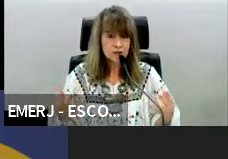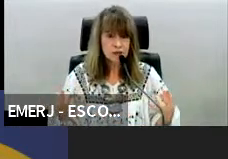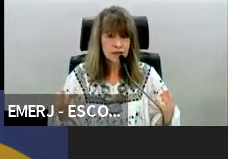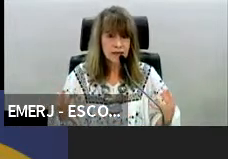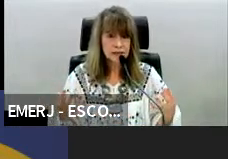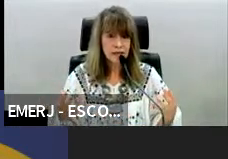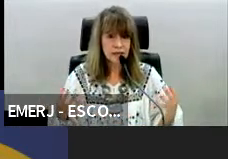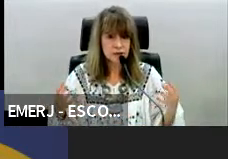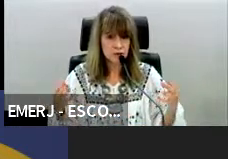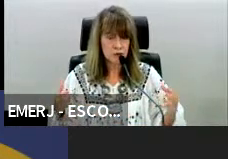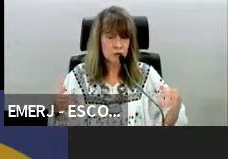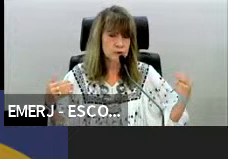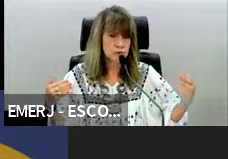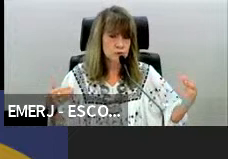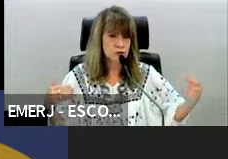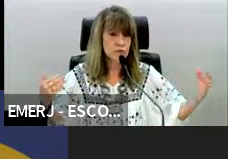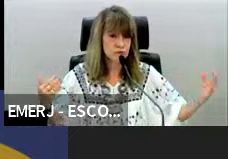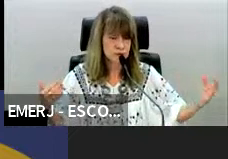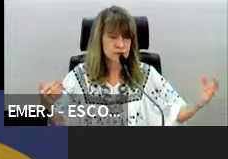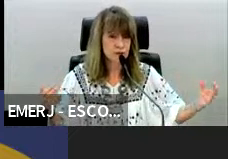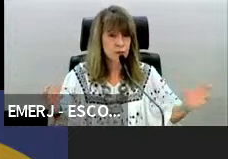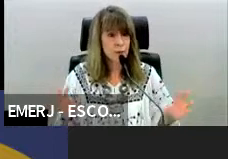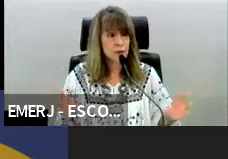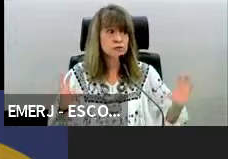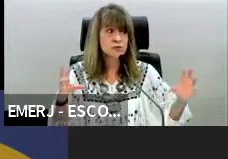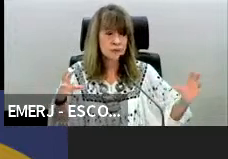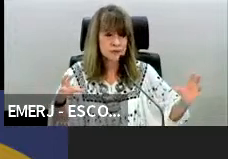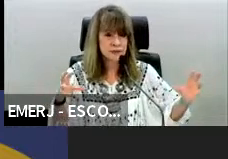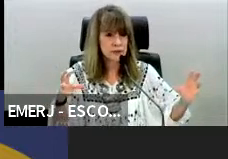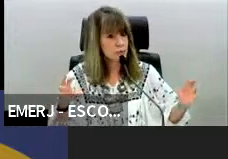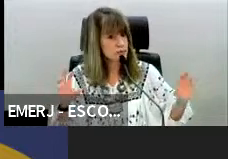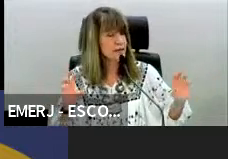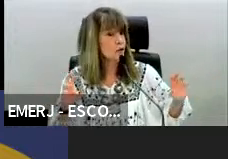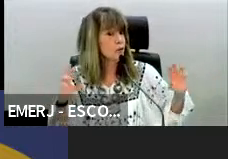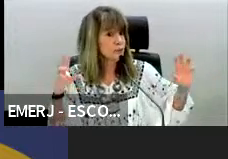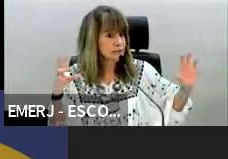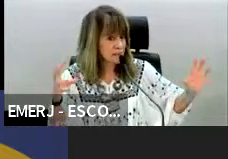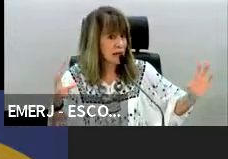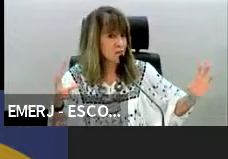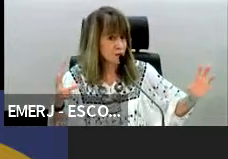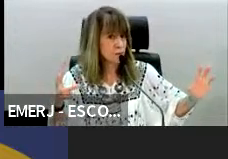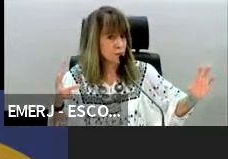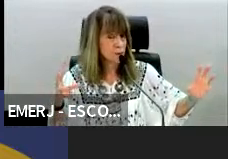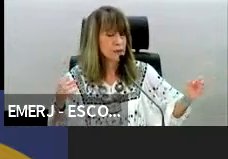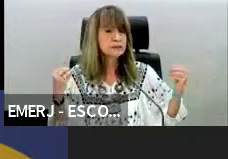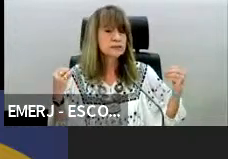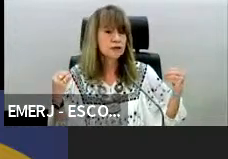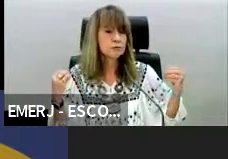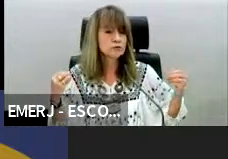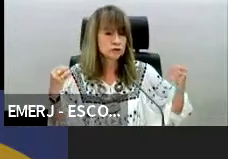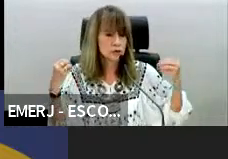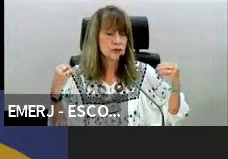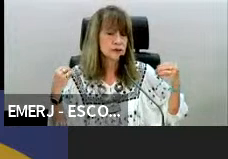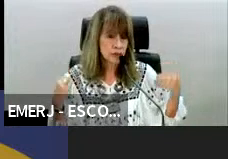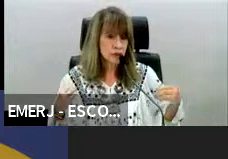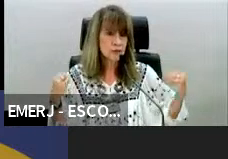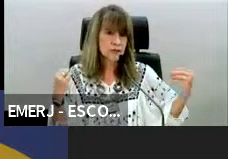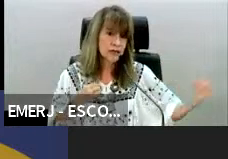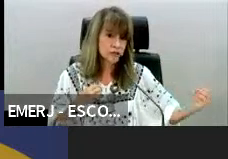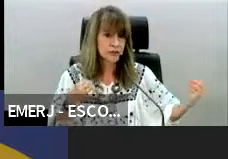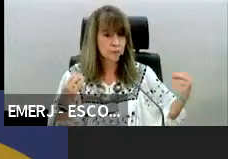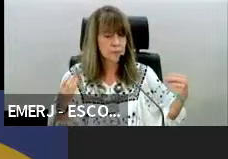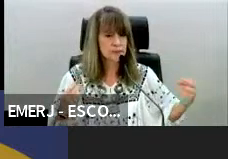partir desta realidade econômica, social e financeira, eu posso estabelecer o que seria compensável em termos de